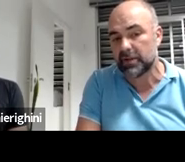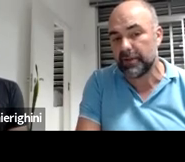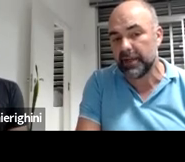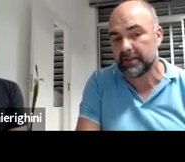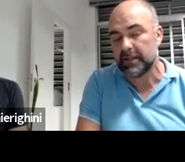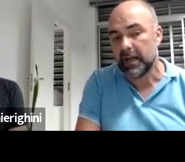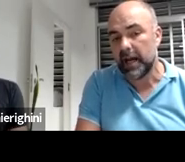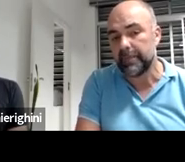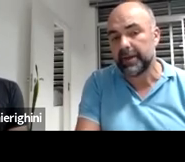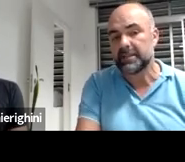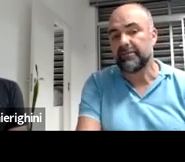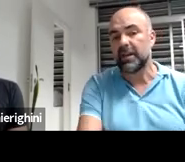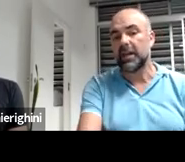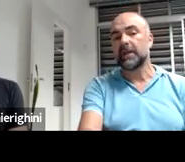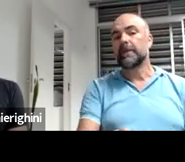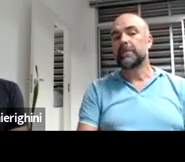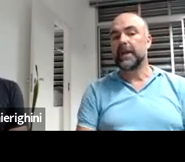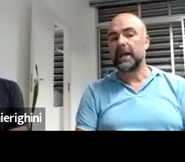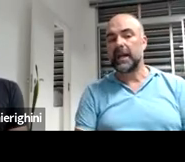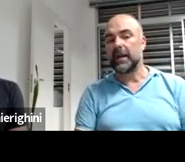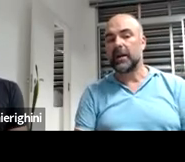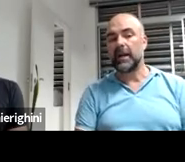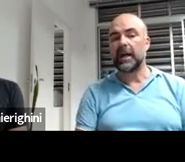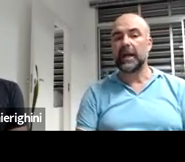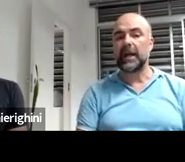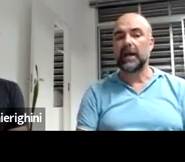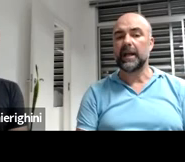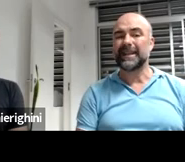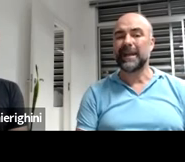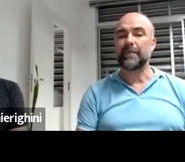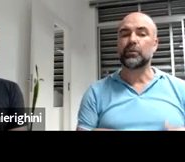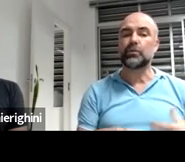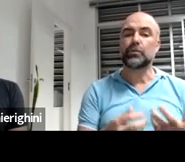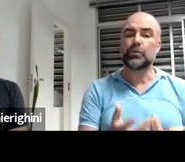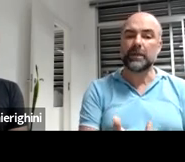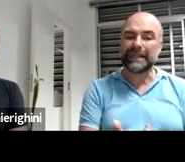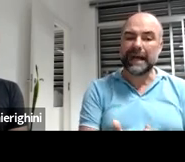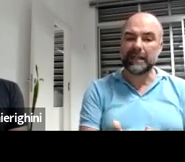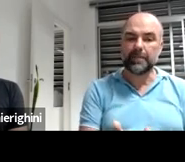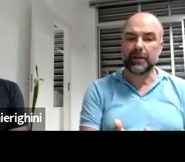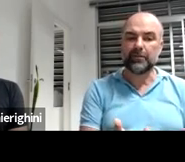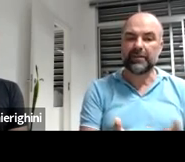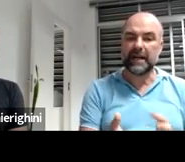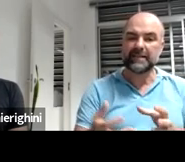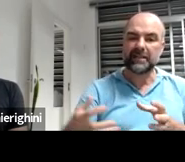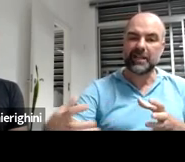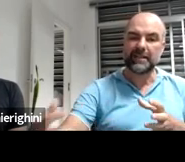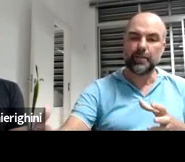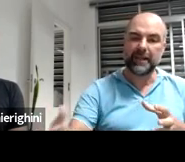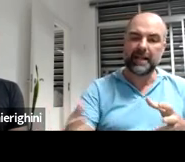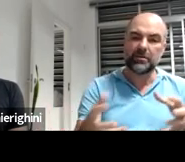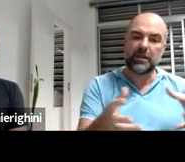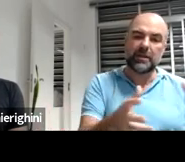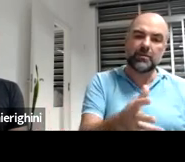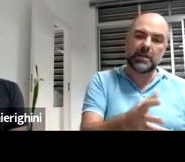que justamente a empresa vem, né, ter a maturidade para inovar, se ela já tira